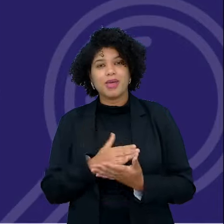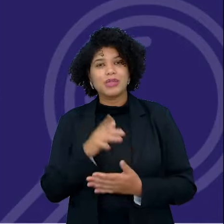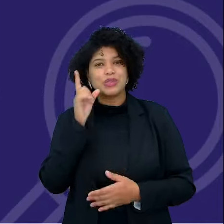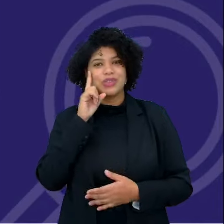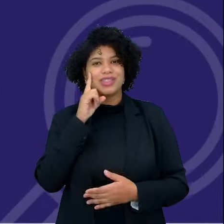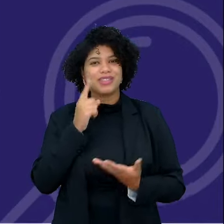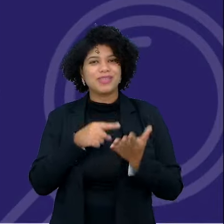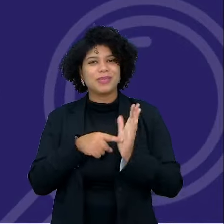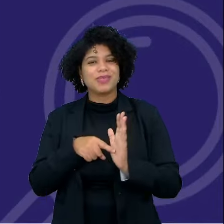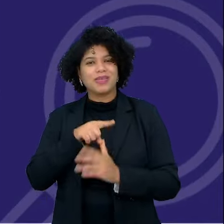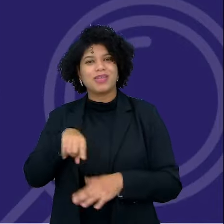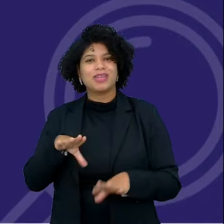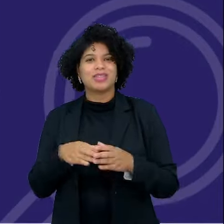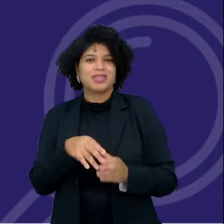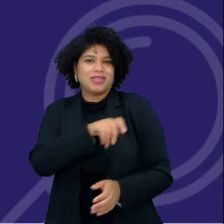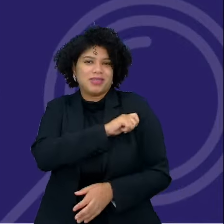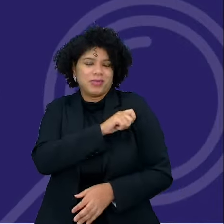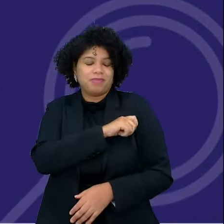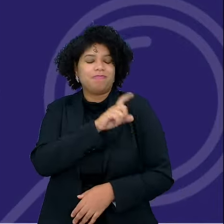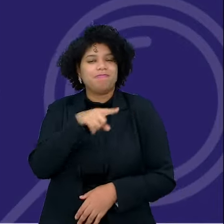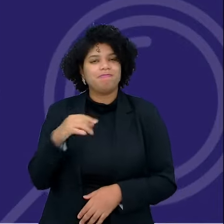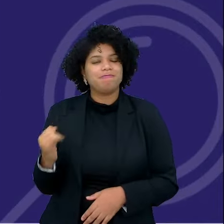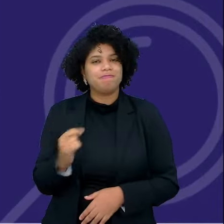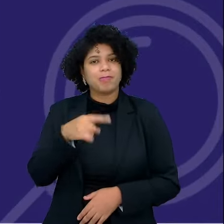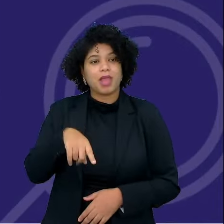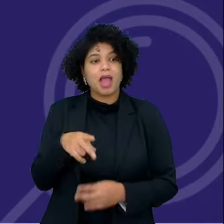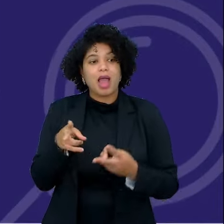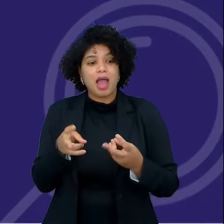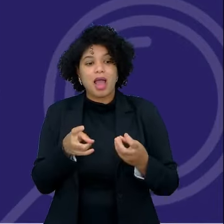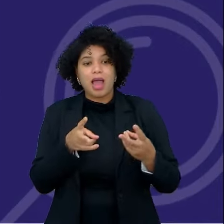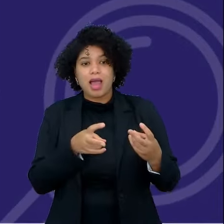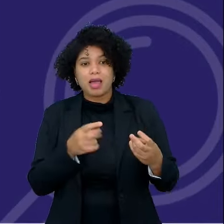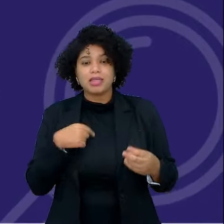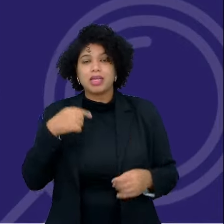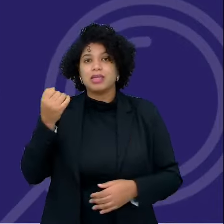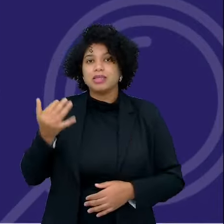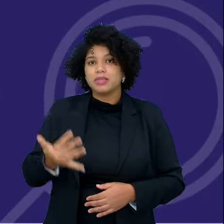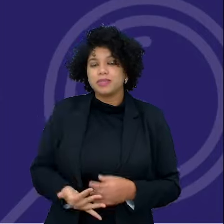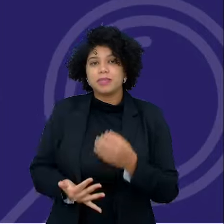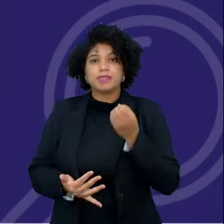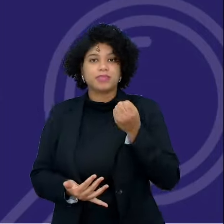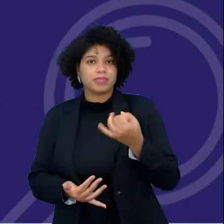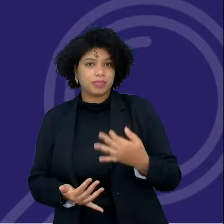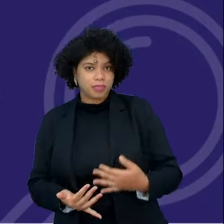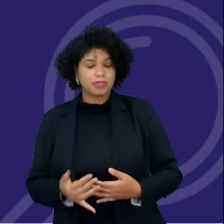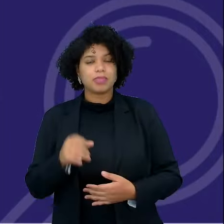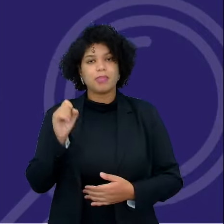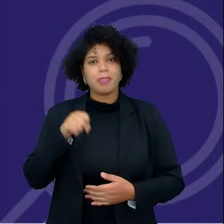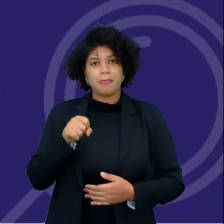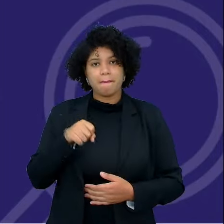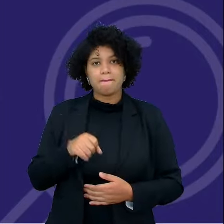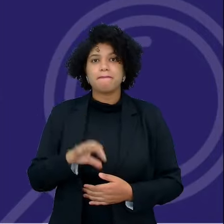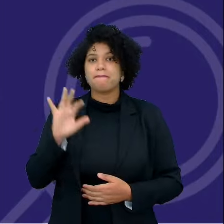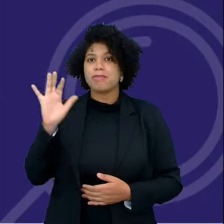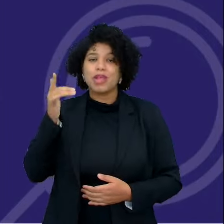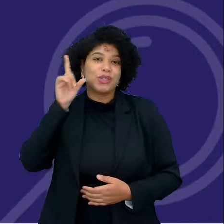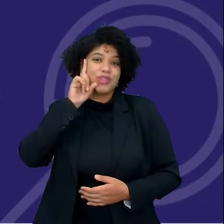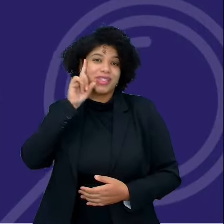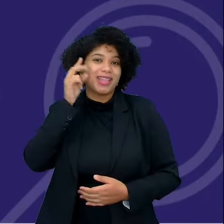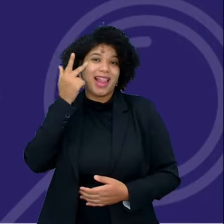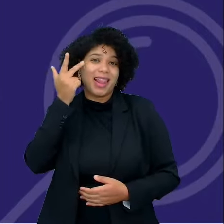para o aluno. É importante que ele enxergue que você está explicando o que acontece no dia a